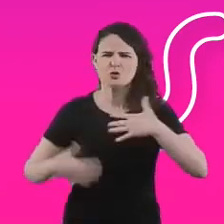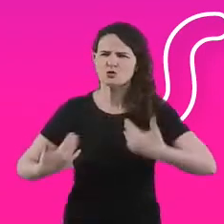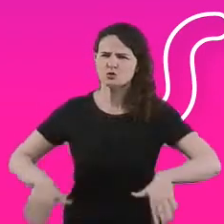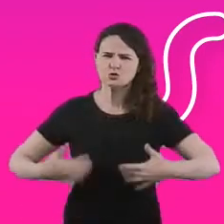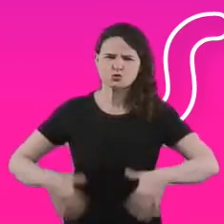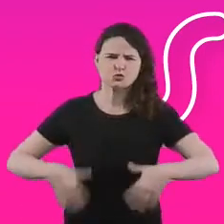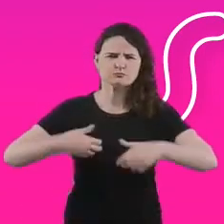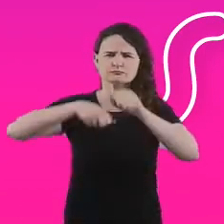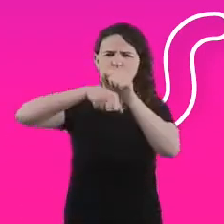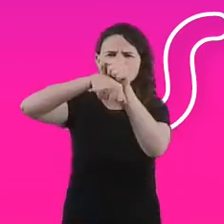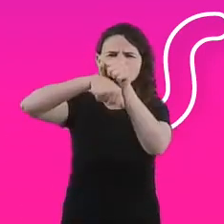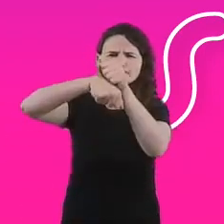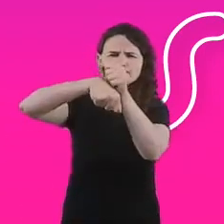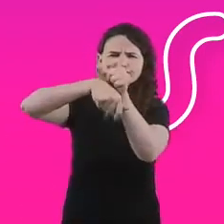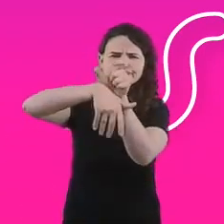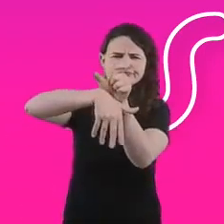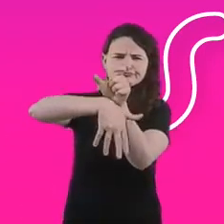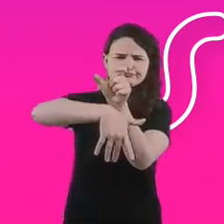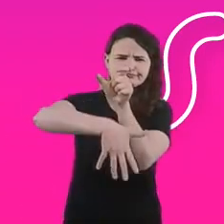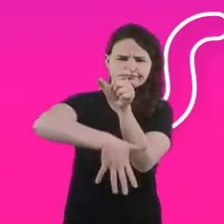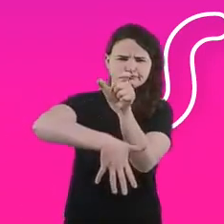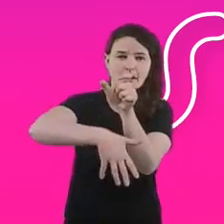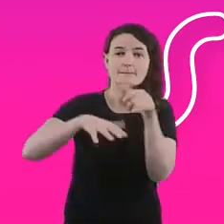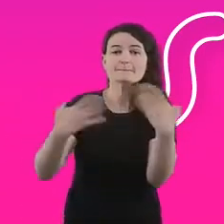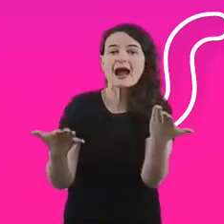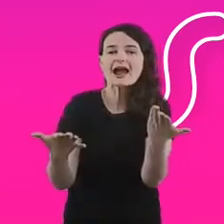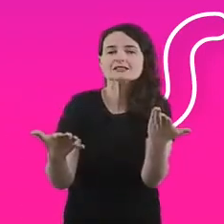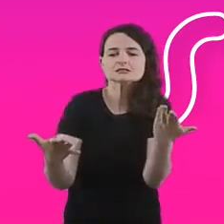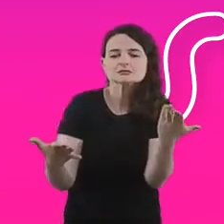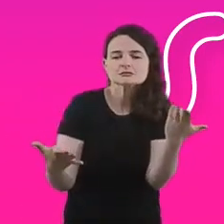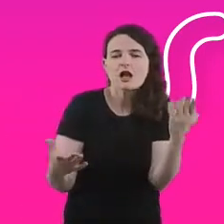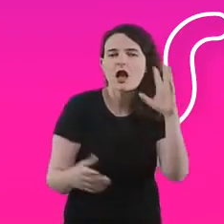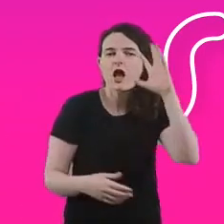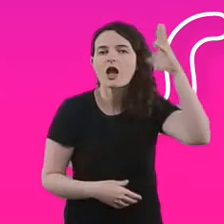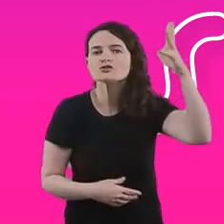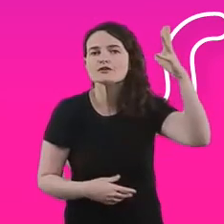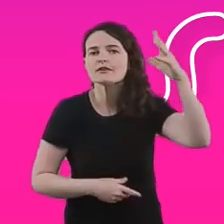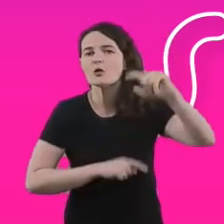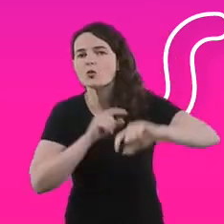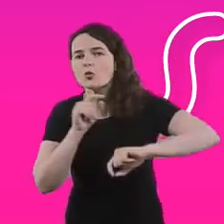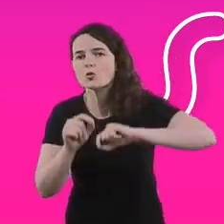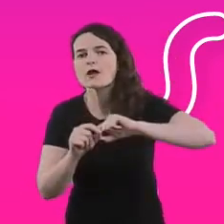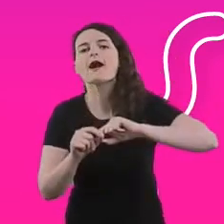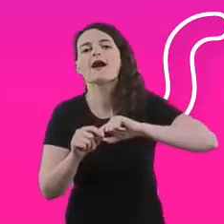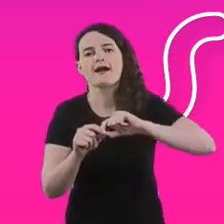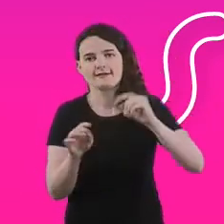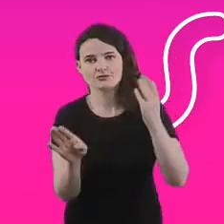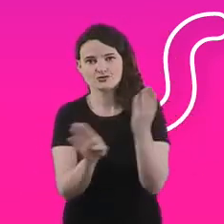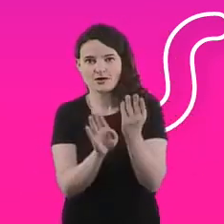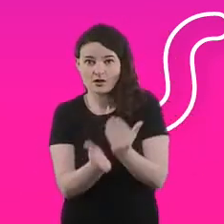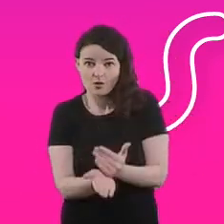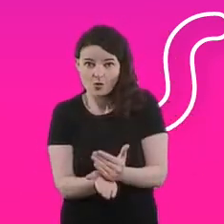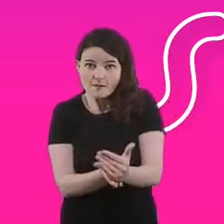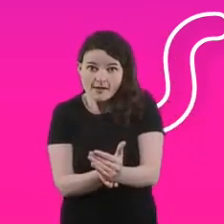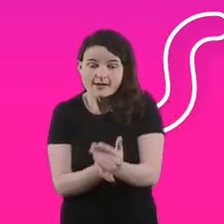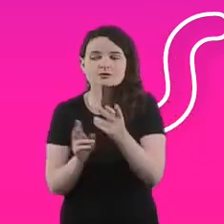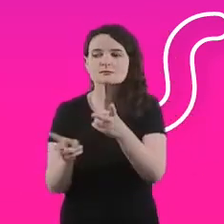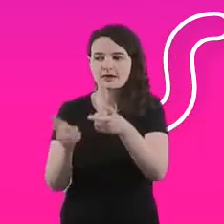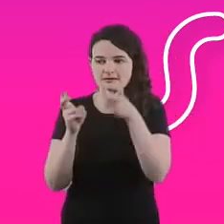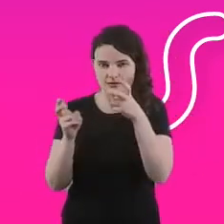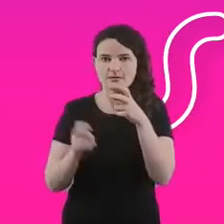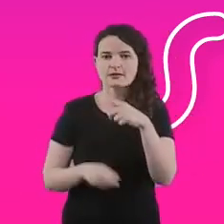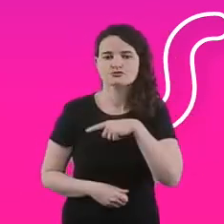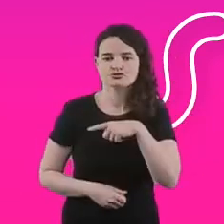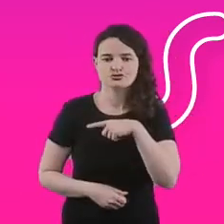coisas vão ter realmente um impacto ali na ponta, né? Então, com esse diagnóstico inicial, a gente se viu ali tendo que delimitar o problema e fazer a escolha